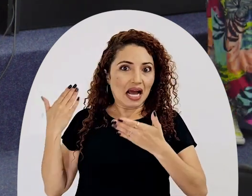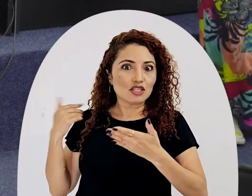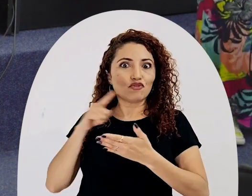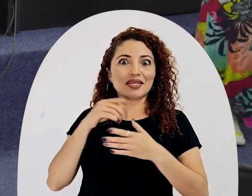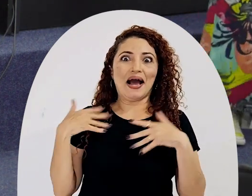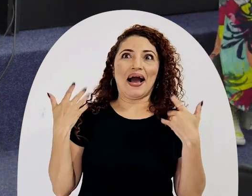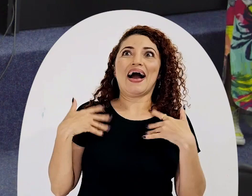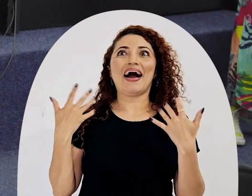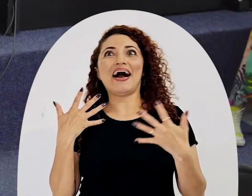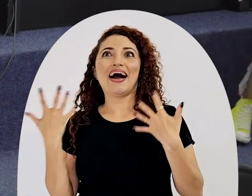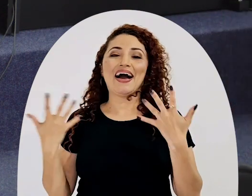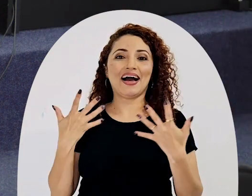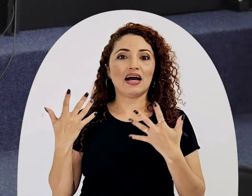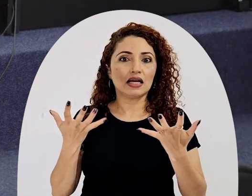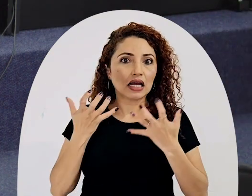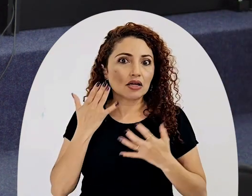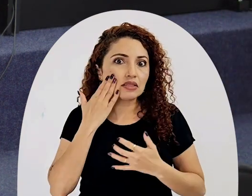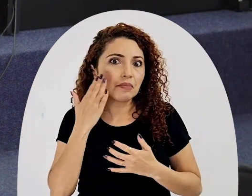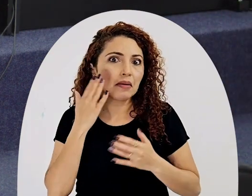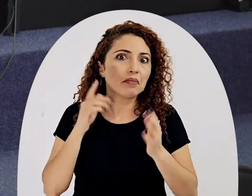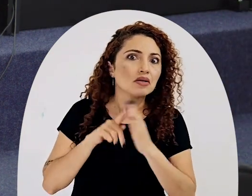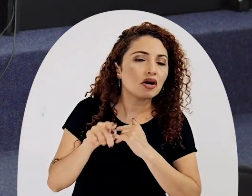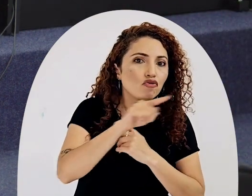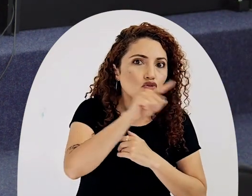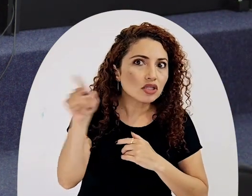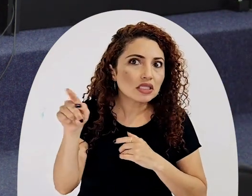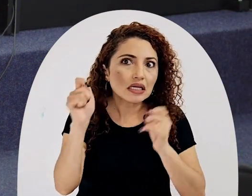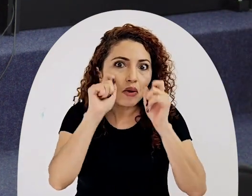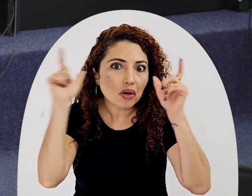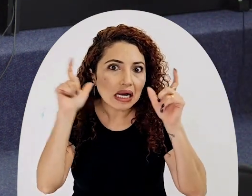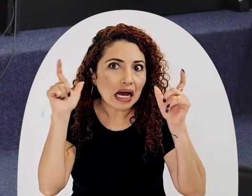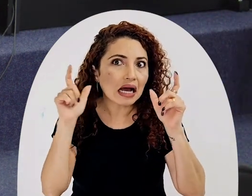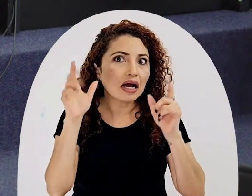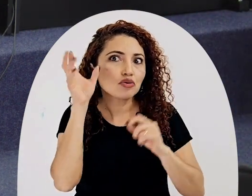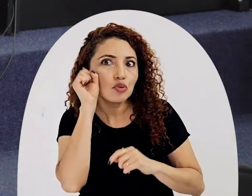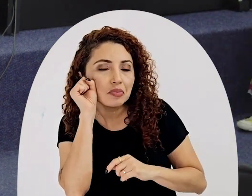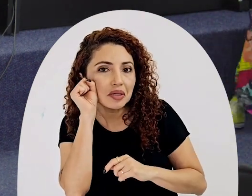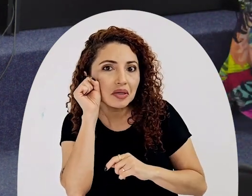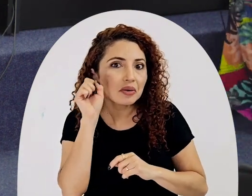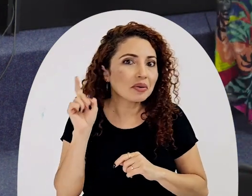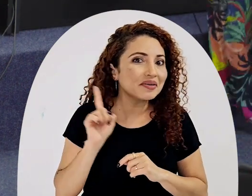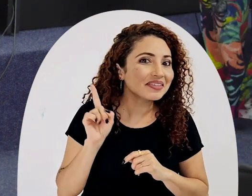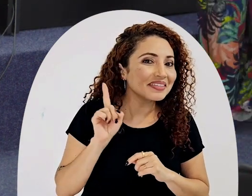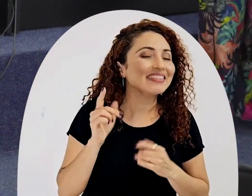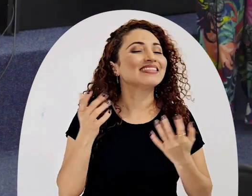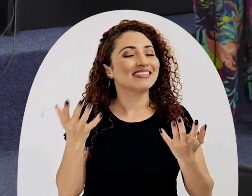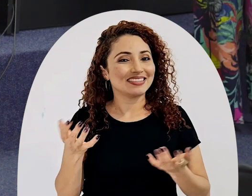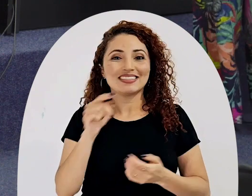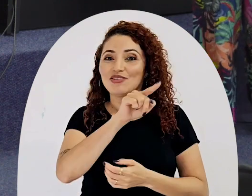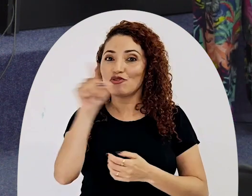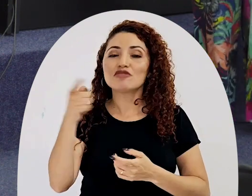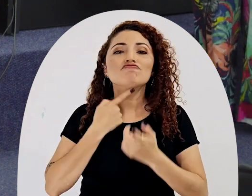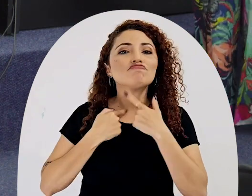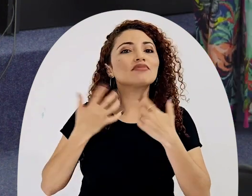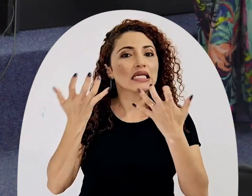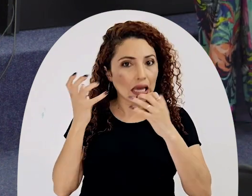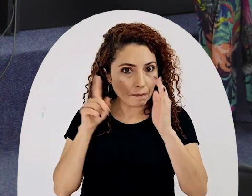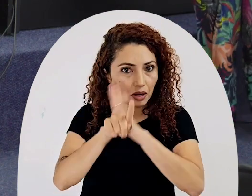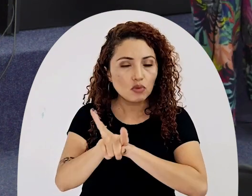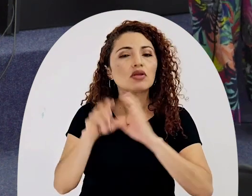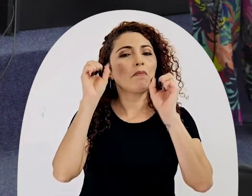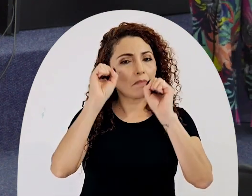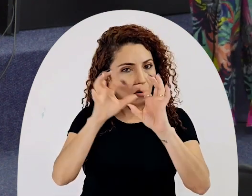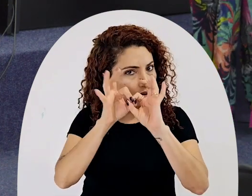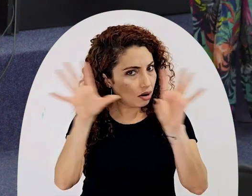bastante animados, né? Quero confirmar se todo mundo aí está acordado. Vocês querem fazer alguma pergunta? A gente